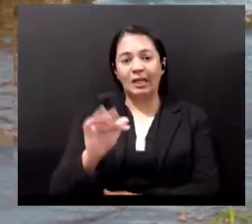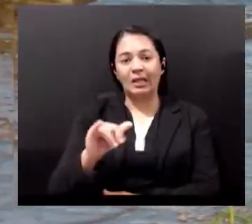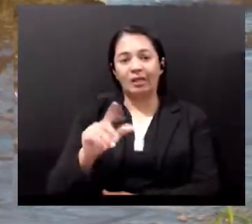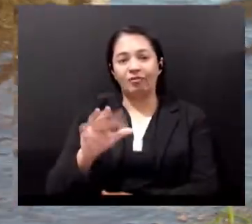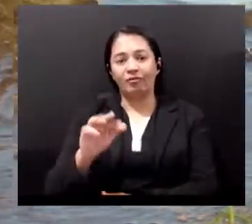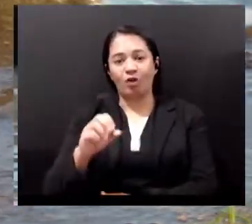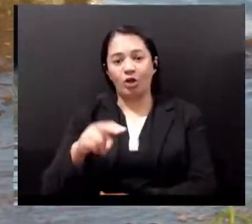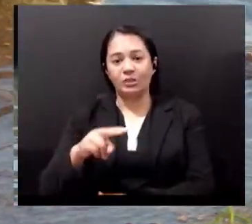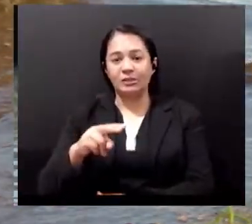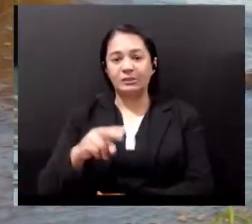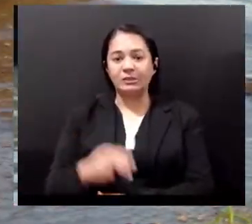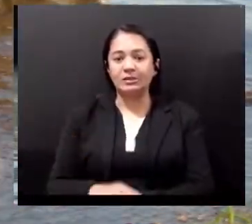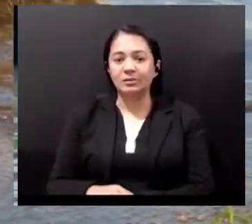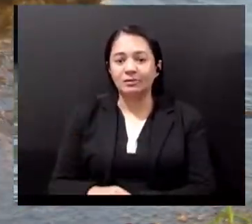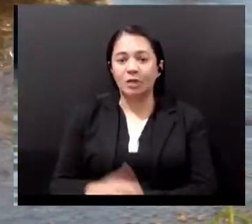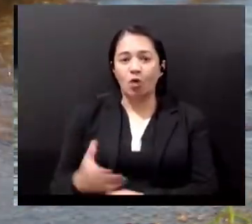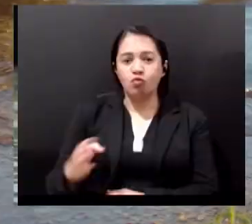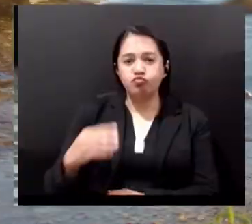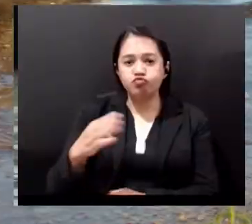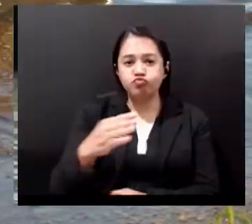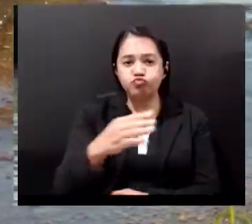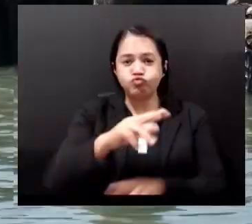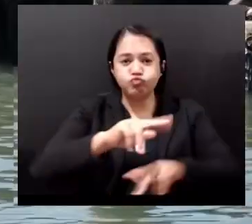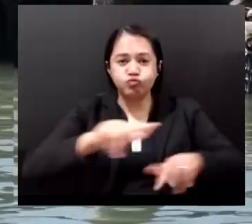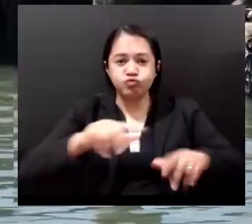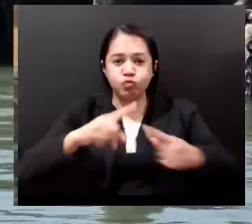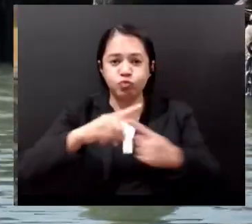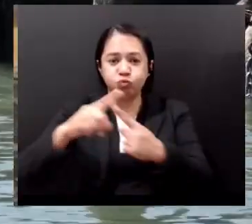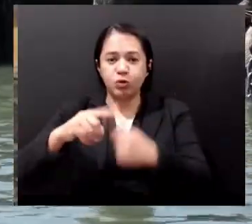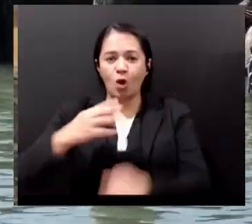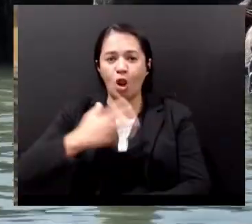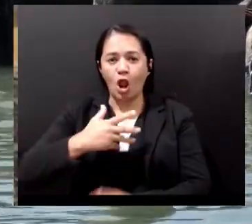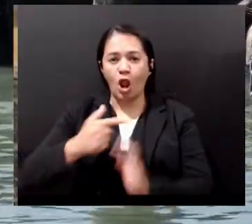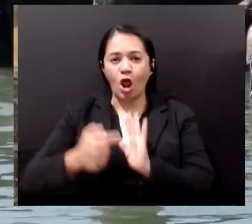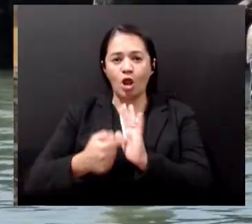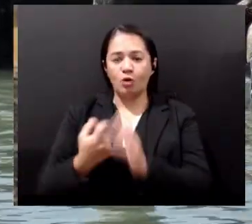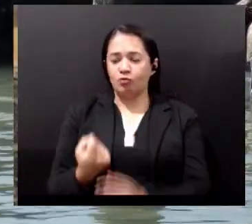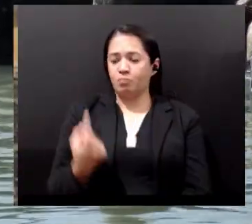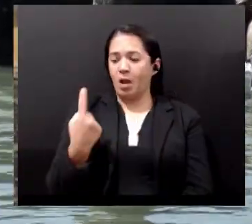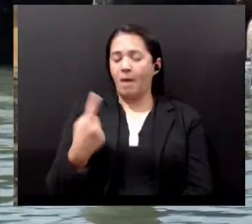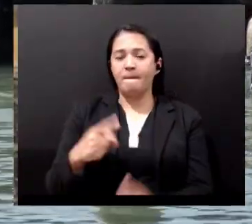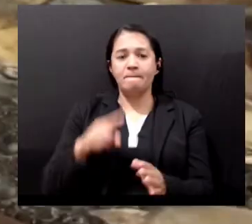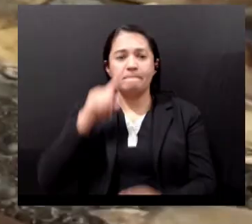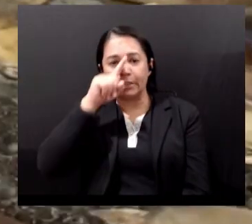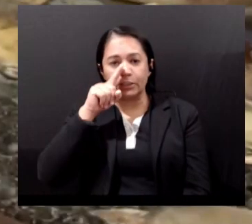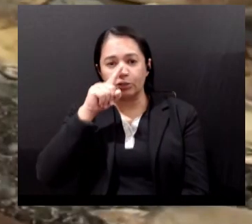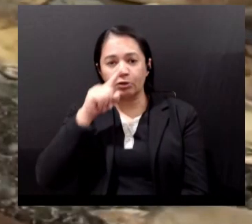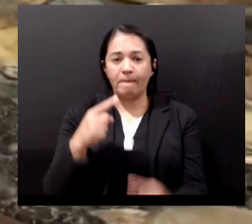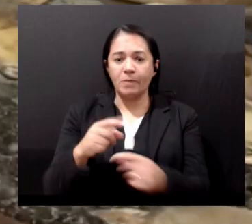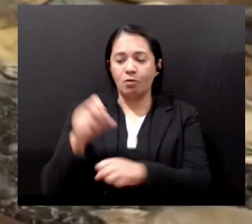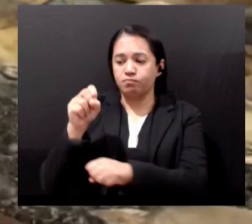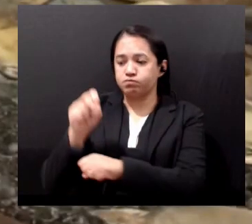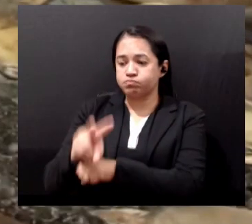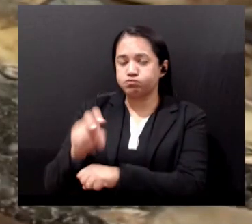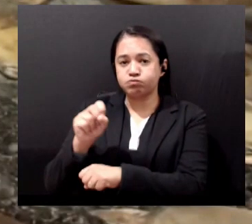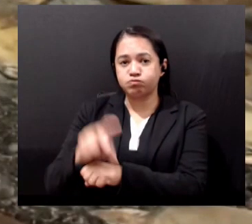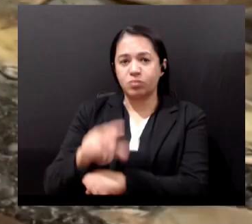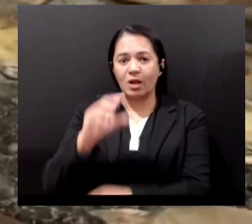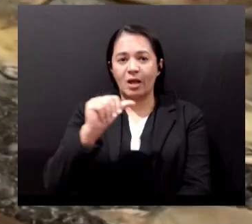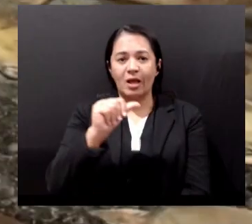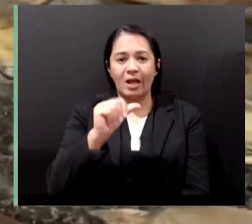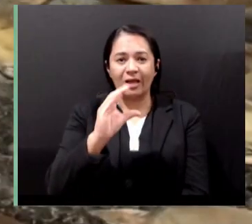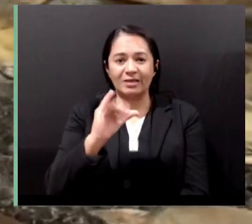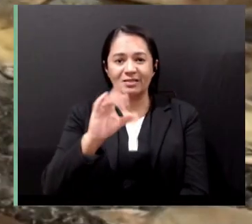Califórnia, levando leões marinhos e golfinhos a um comportamento estranho e perigoso. A substância, chamada